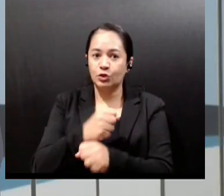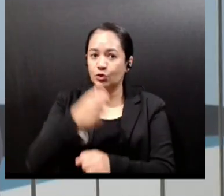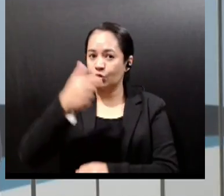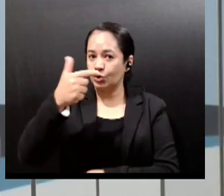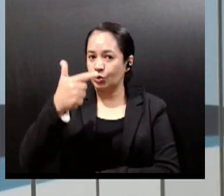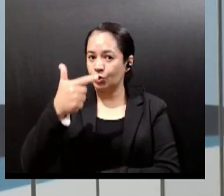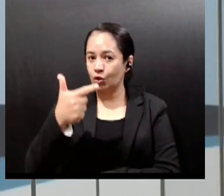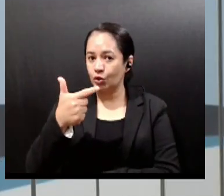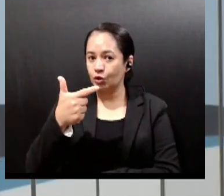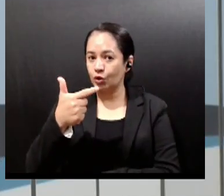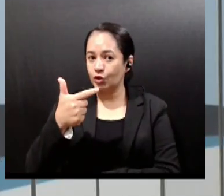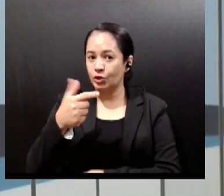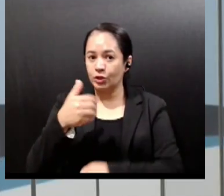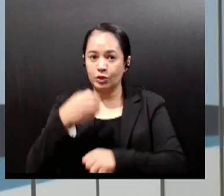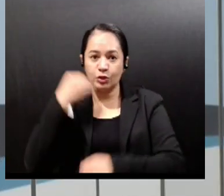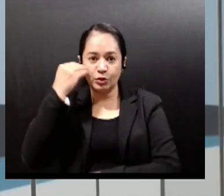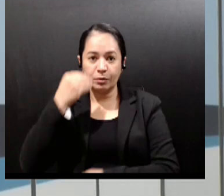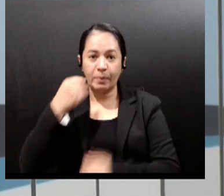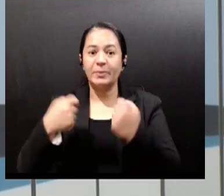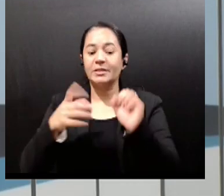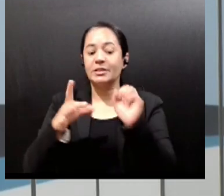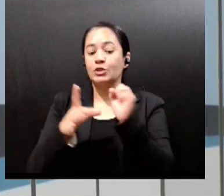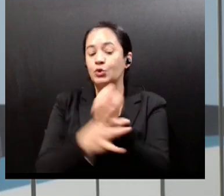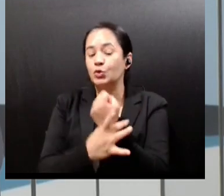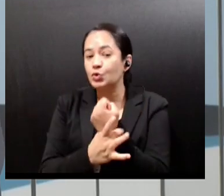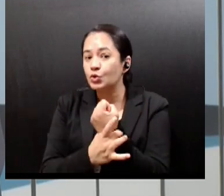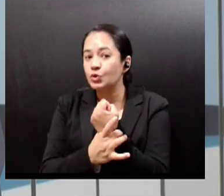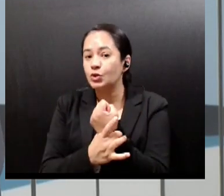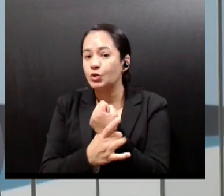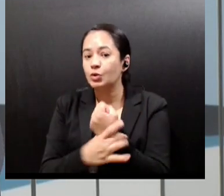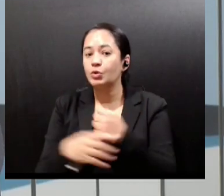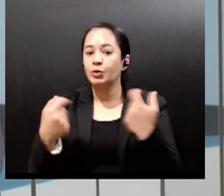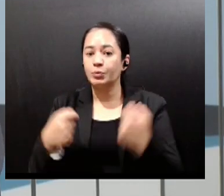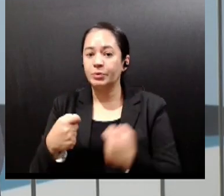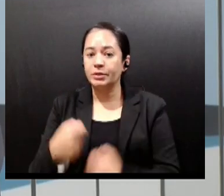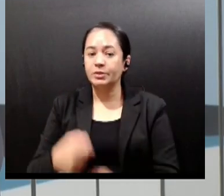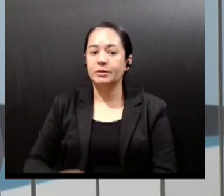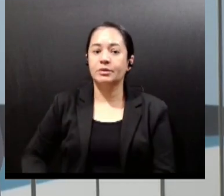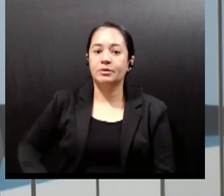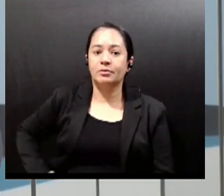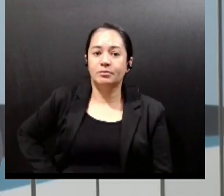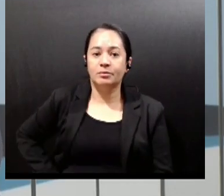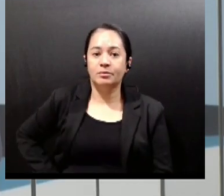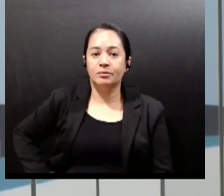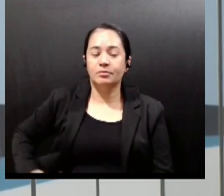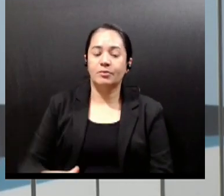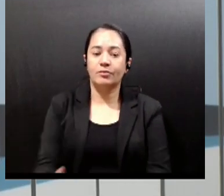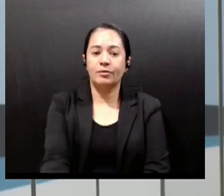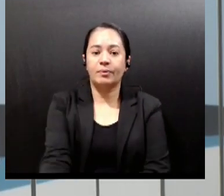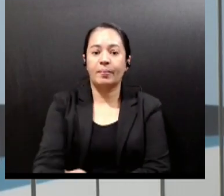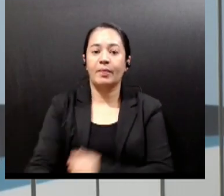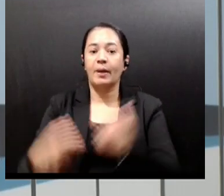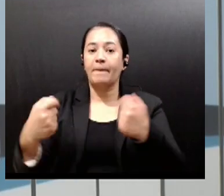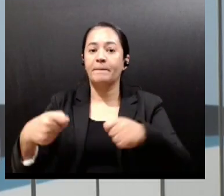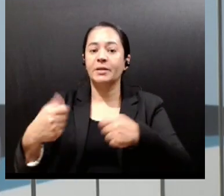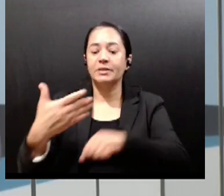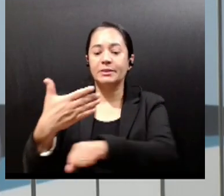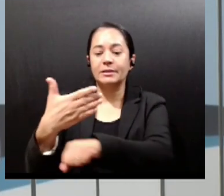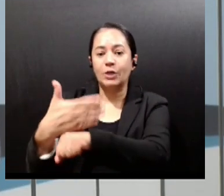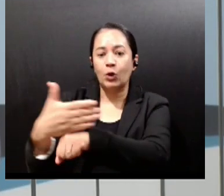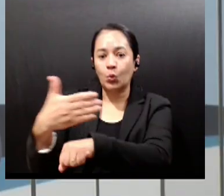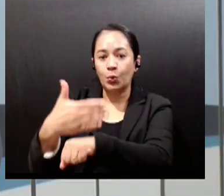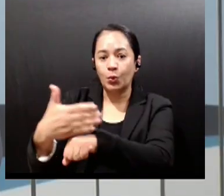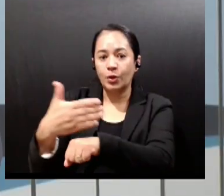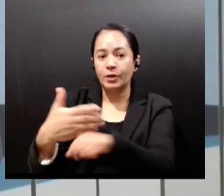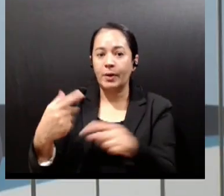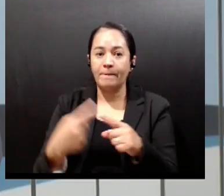um seguro, que é um ponto bem interessante, você precisa ter um treinamento, porque andar com 2 pessoas